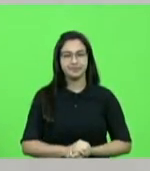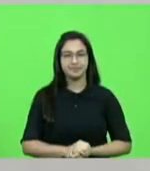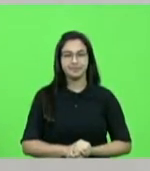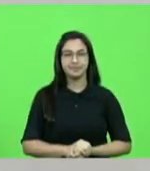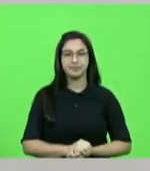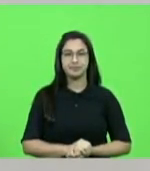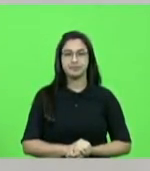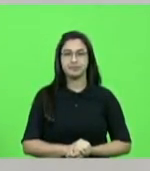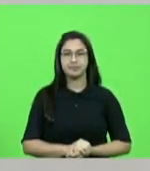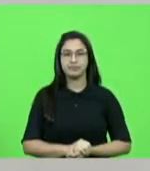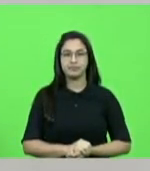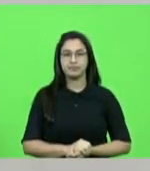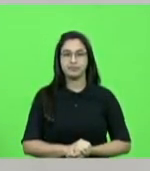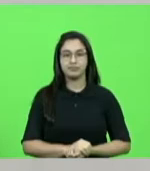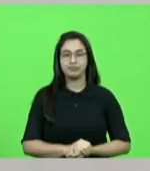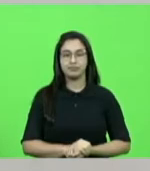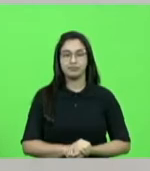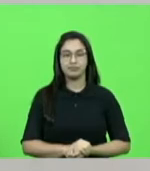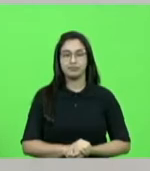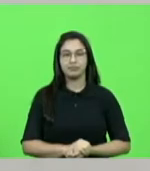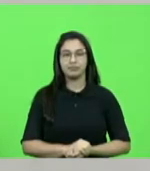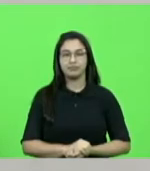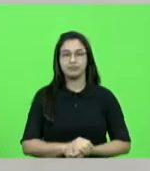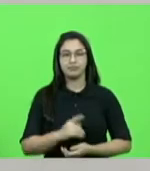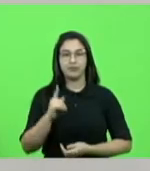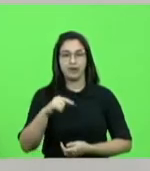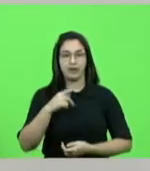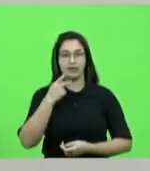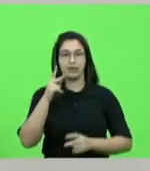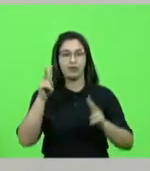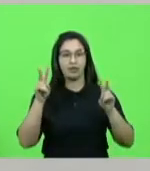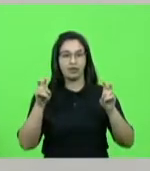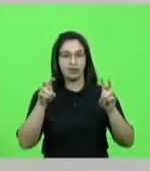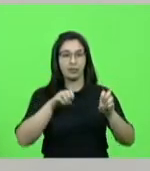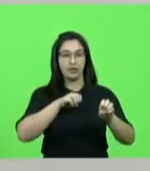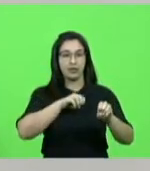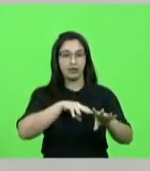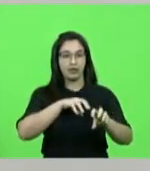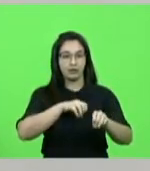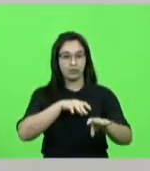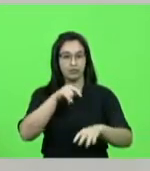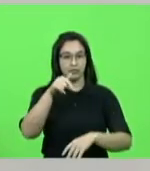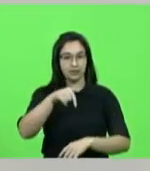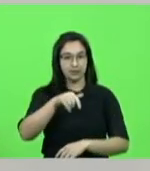é com referência à educação em Santa Catarina.